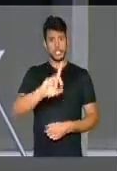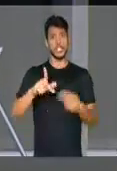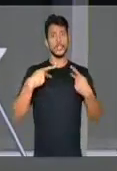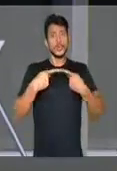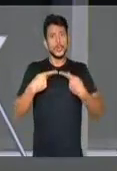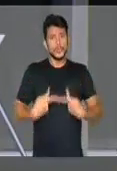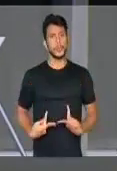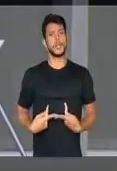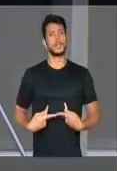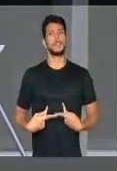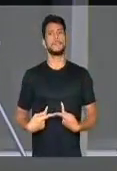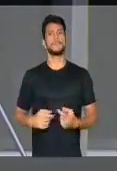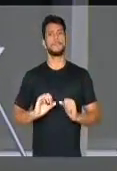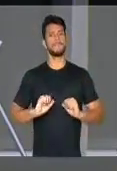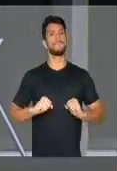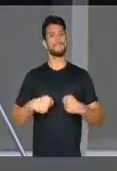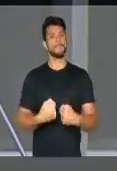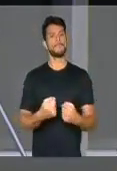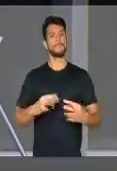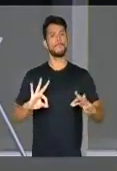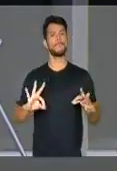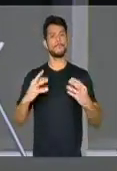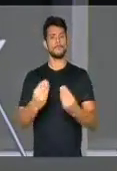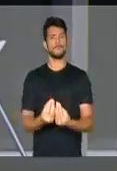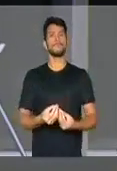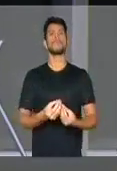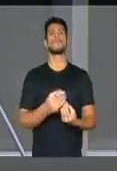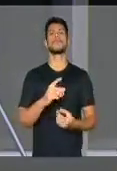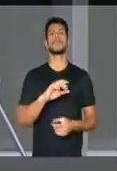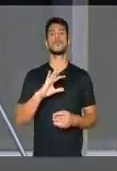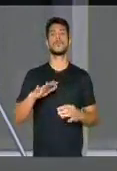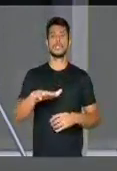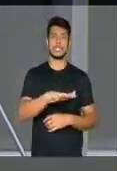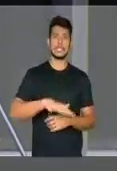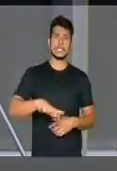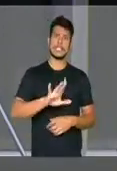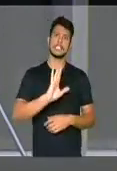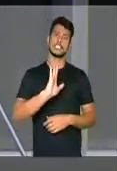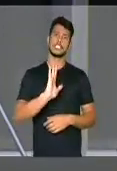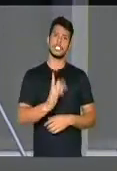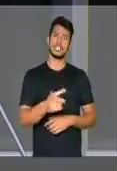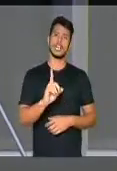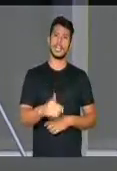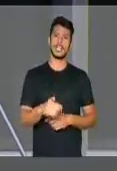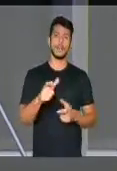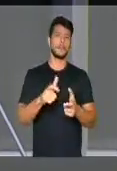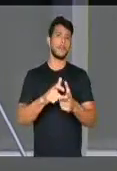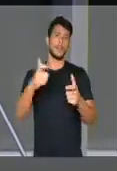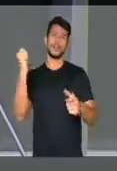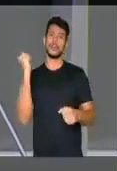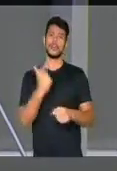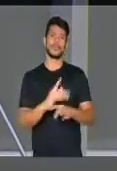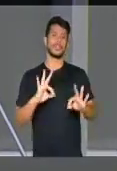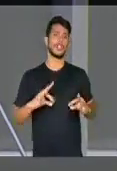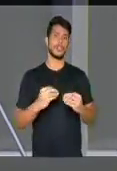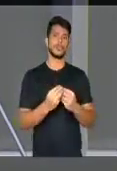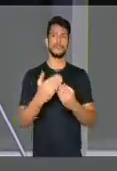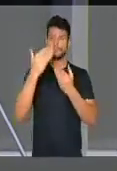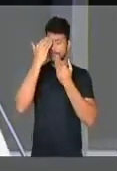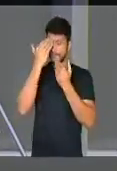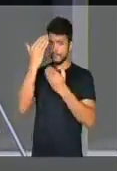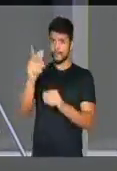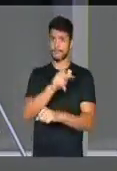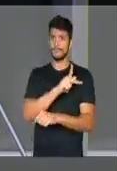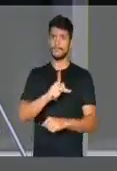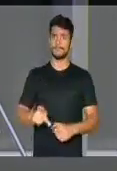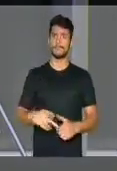humanos defendidos por todas as ideologias é superior a todas elas. Muito obrigada,